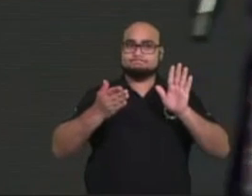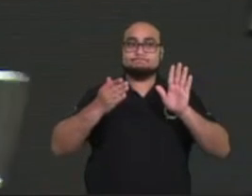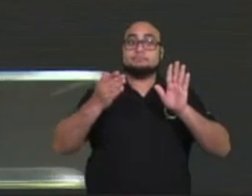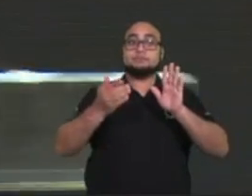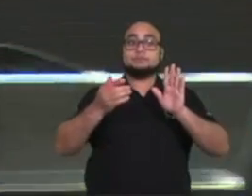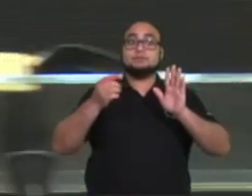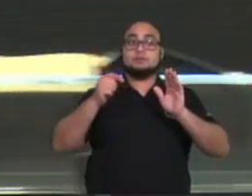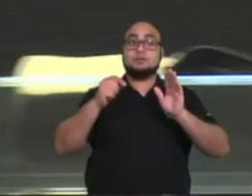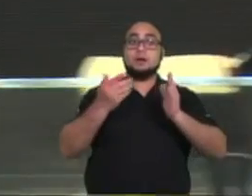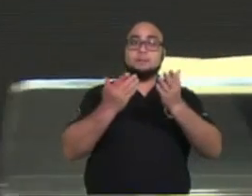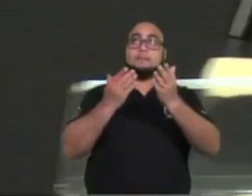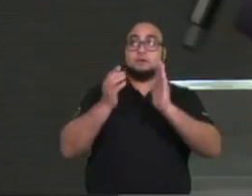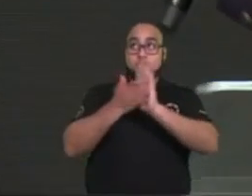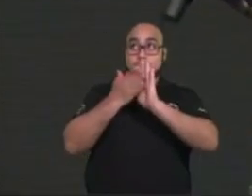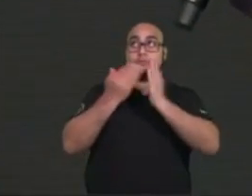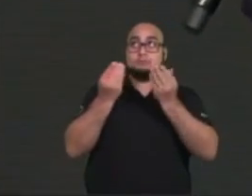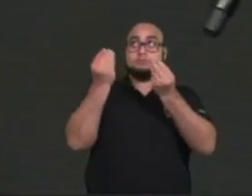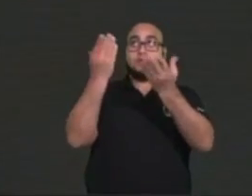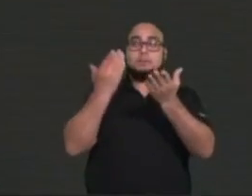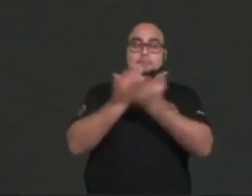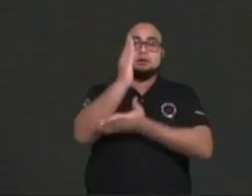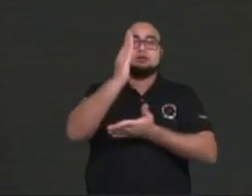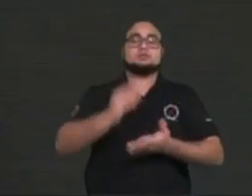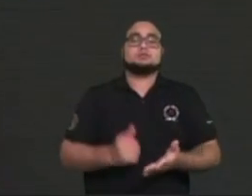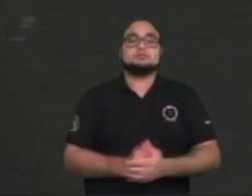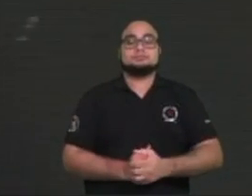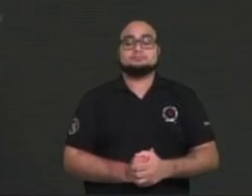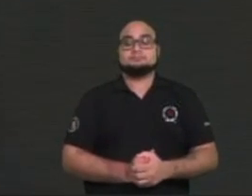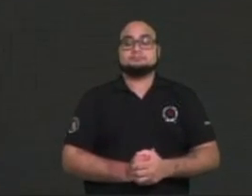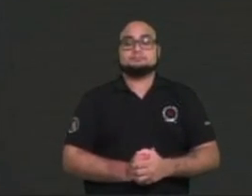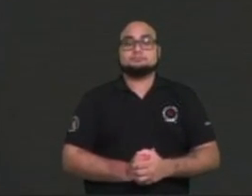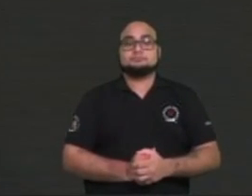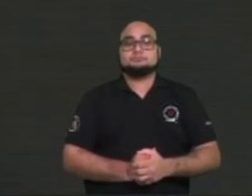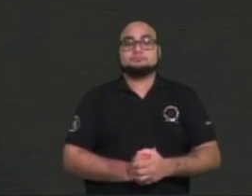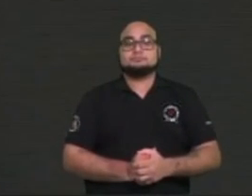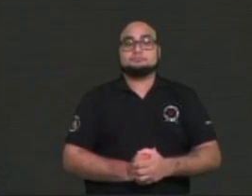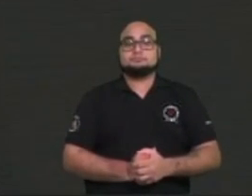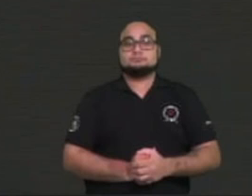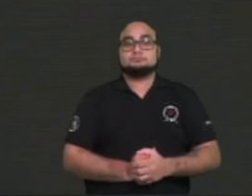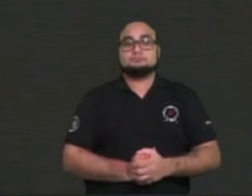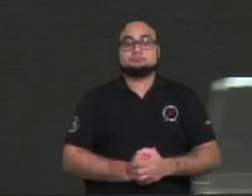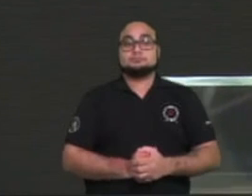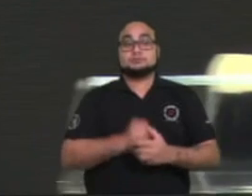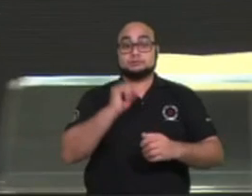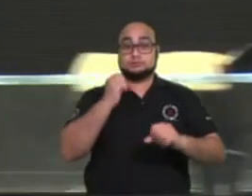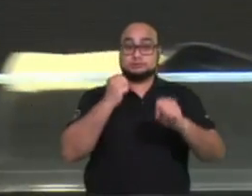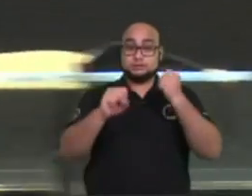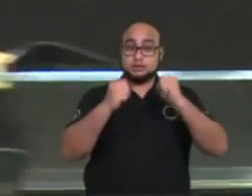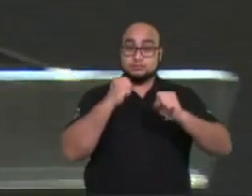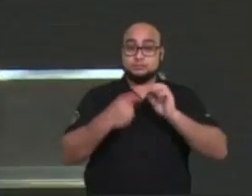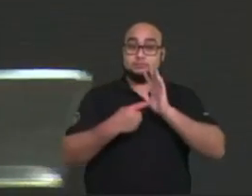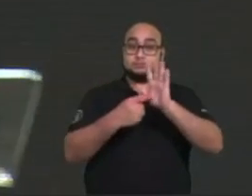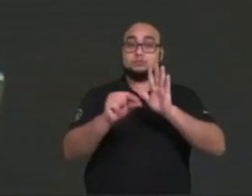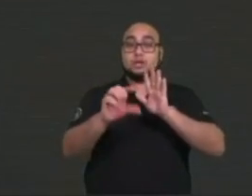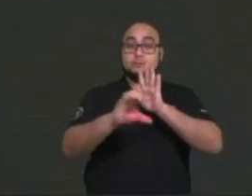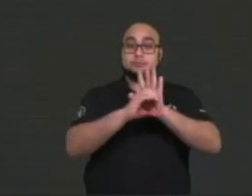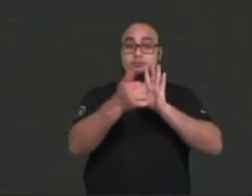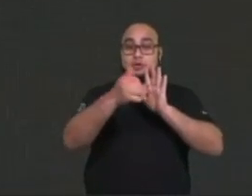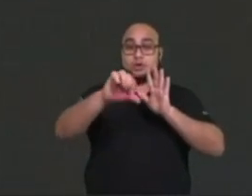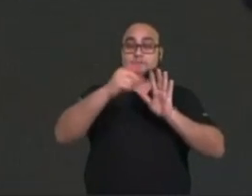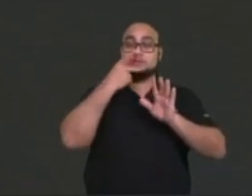e aí você vai entender porque Davi um homem segundo o coração de Deus porque no Salmo 19 Versículo 13 de senhor